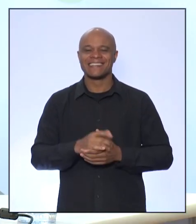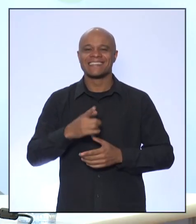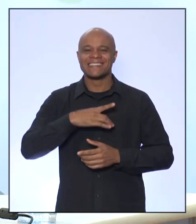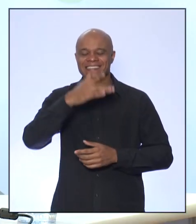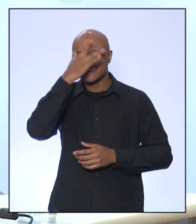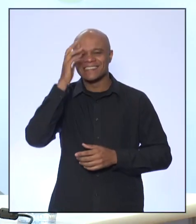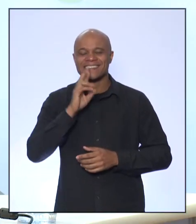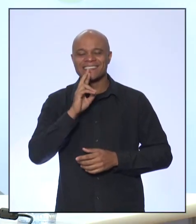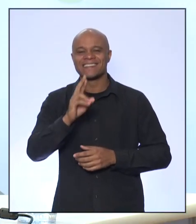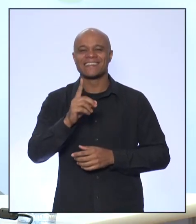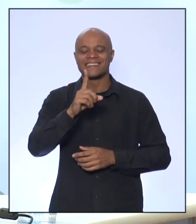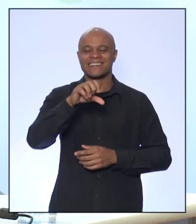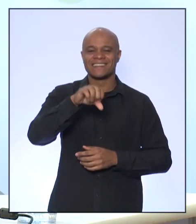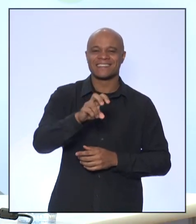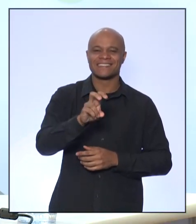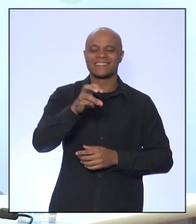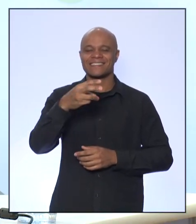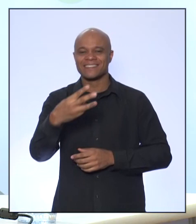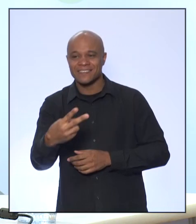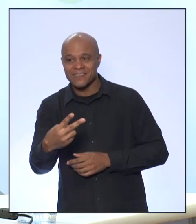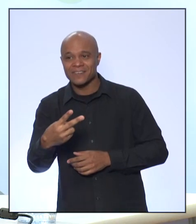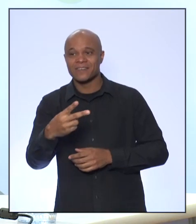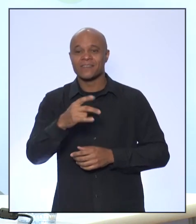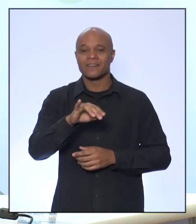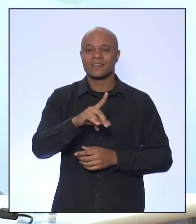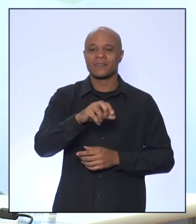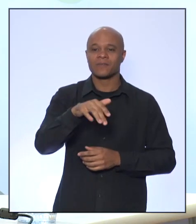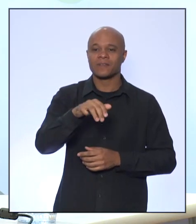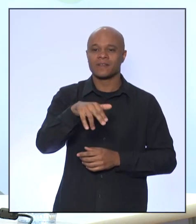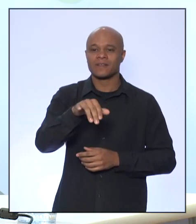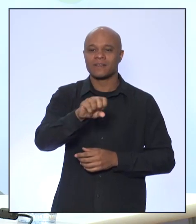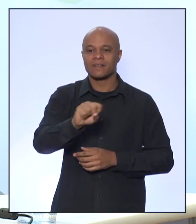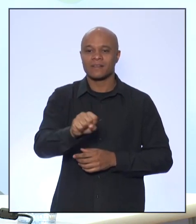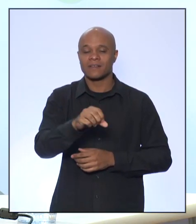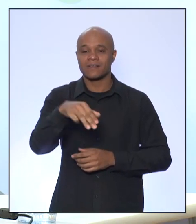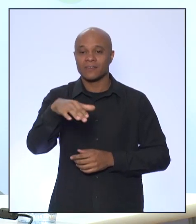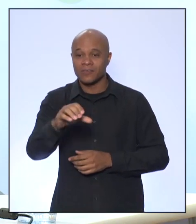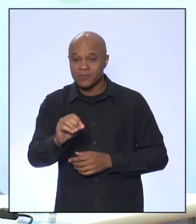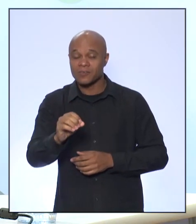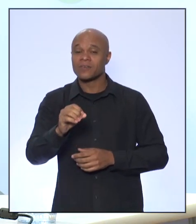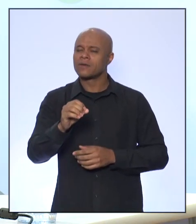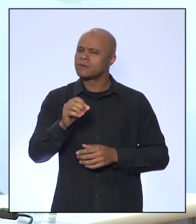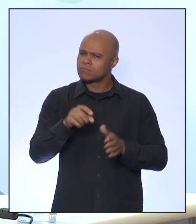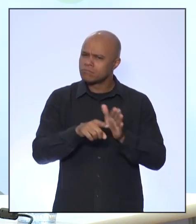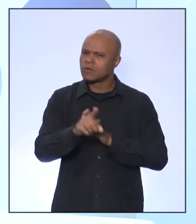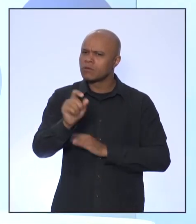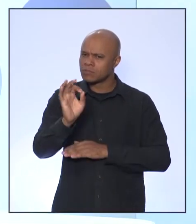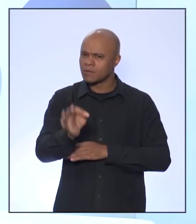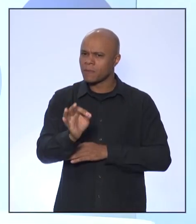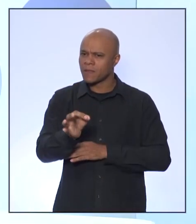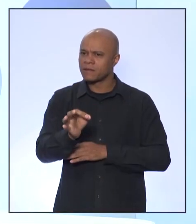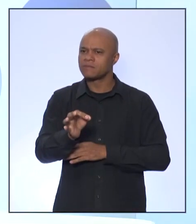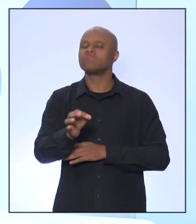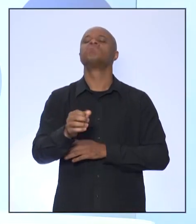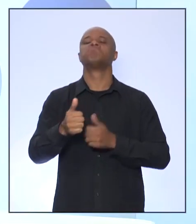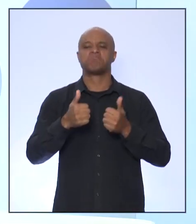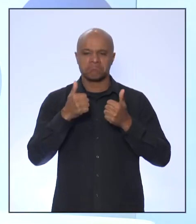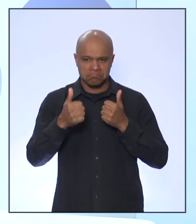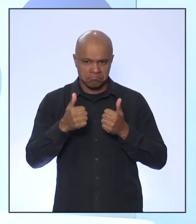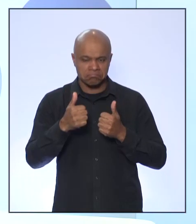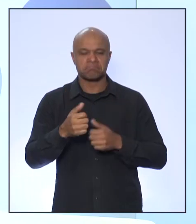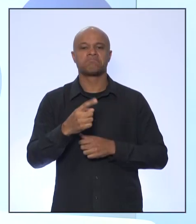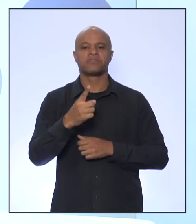1952, iluminismo, mas a maioria respondeu 1988. Perfeito. Eles estão corretos? Estão corretos.